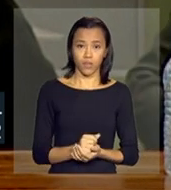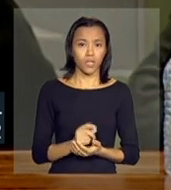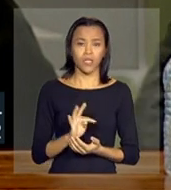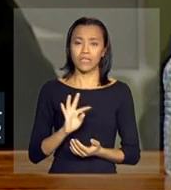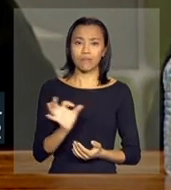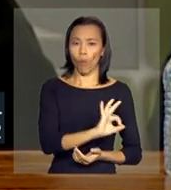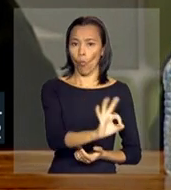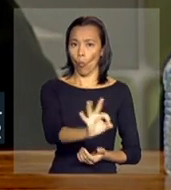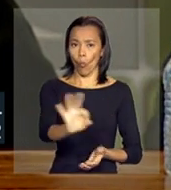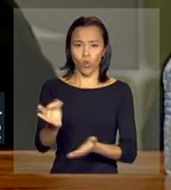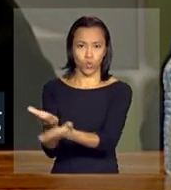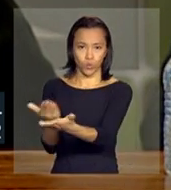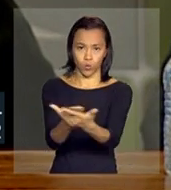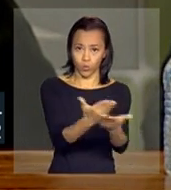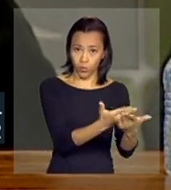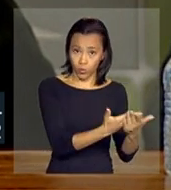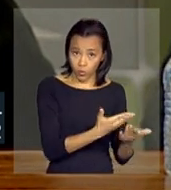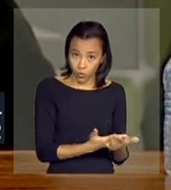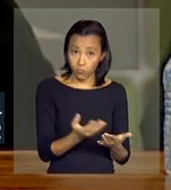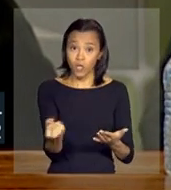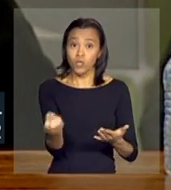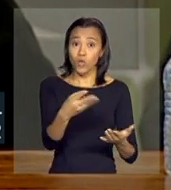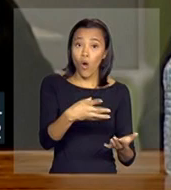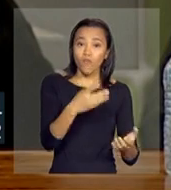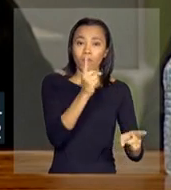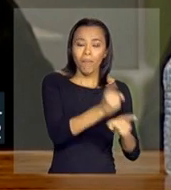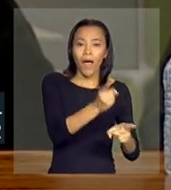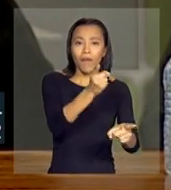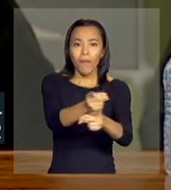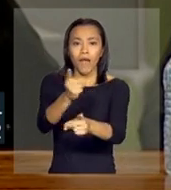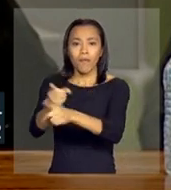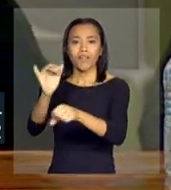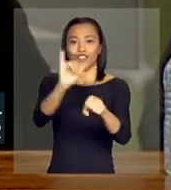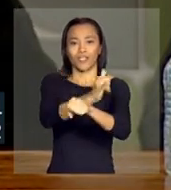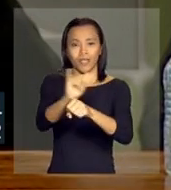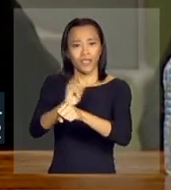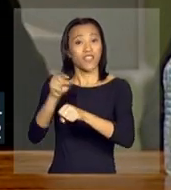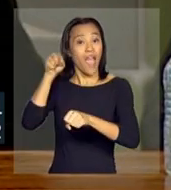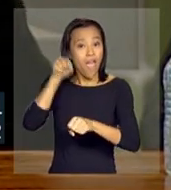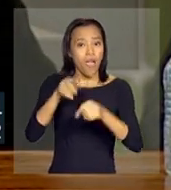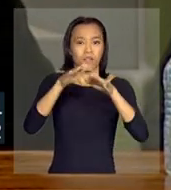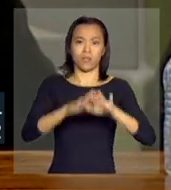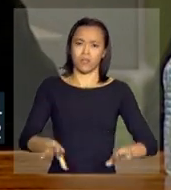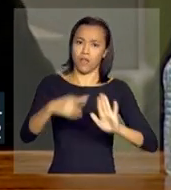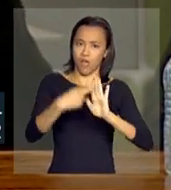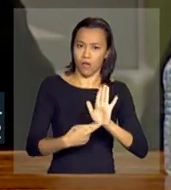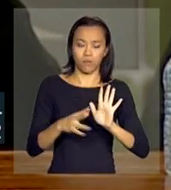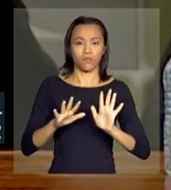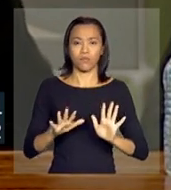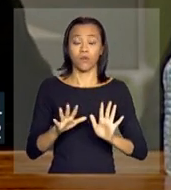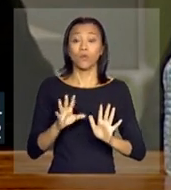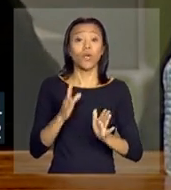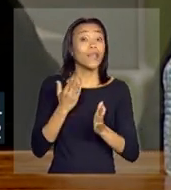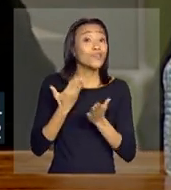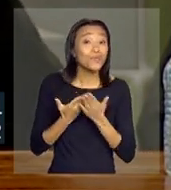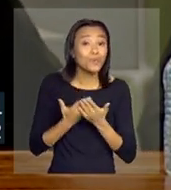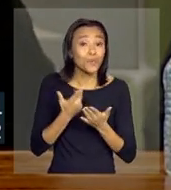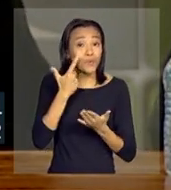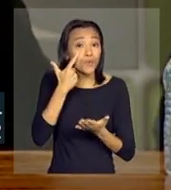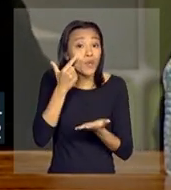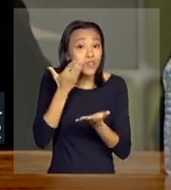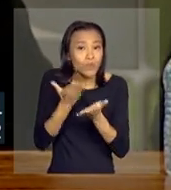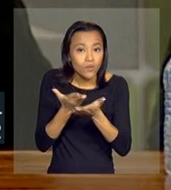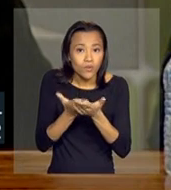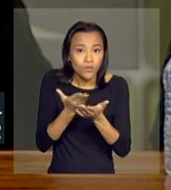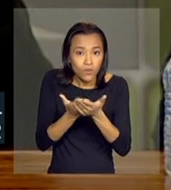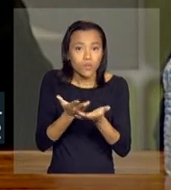estudos que tem para novos mecanismos vai ser assim. Não sei. Estudo, como diz a palavra, estudo. Ou seja, é algo